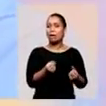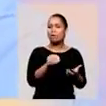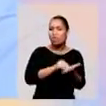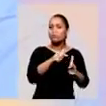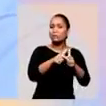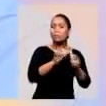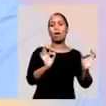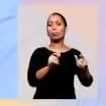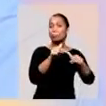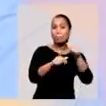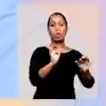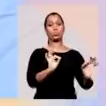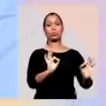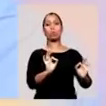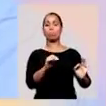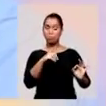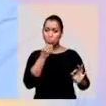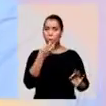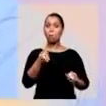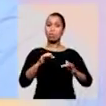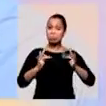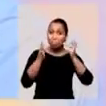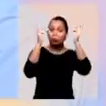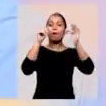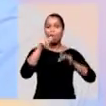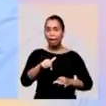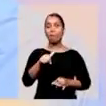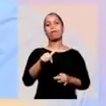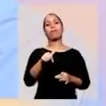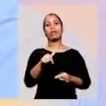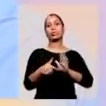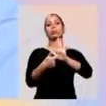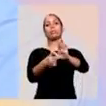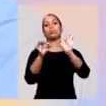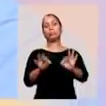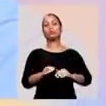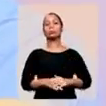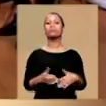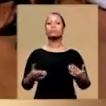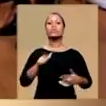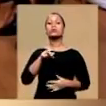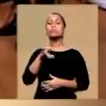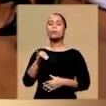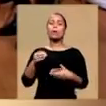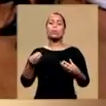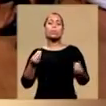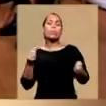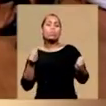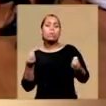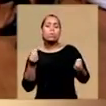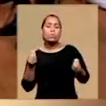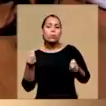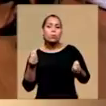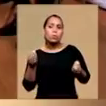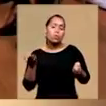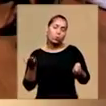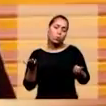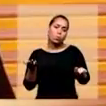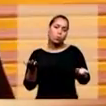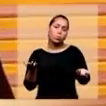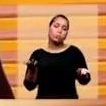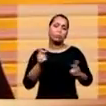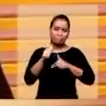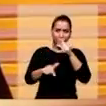e áreas que estão em crescentes. A área de tecnologia seria uma delas em destaque. Lucimar, e que ficou, é